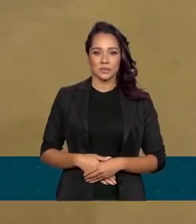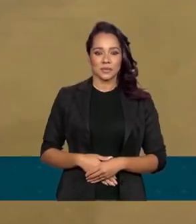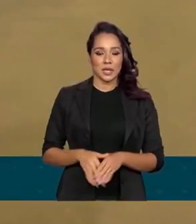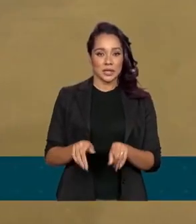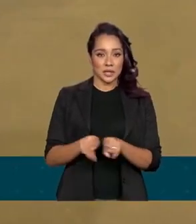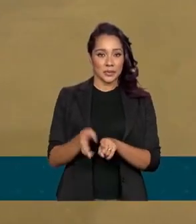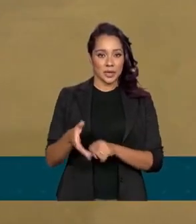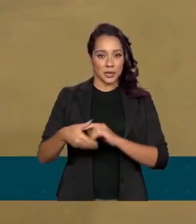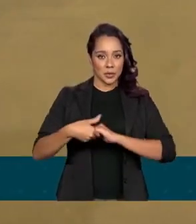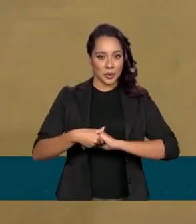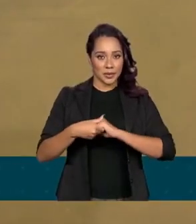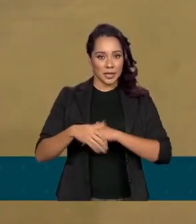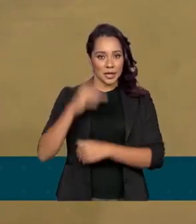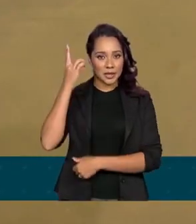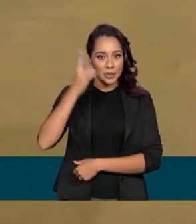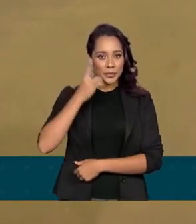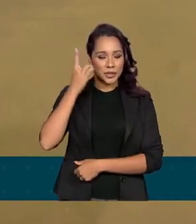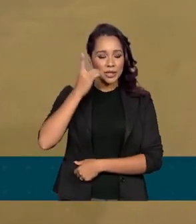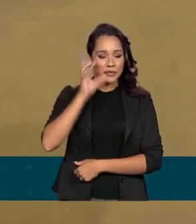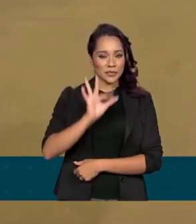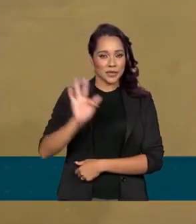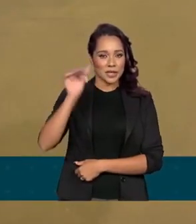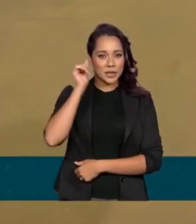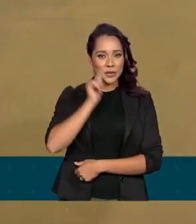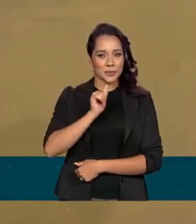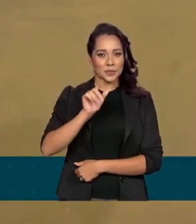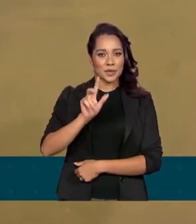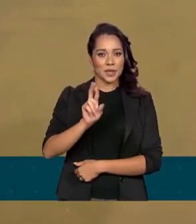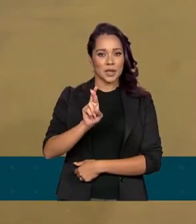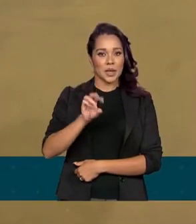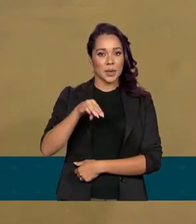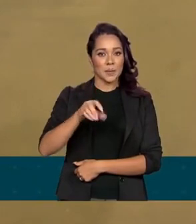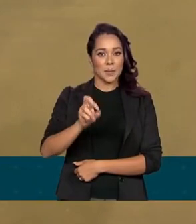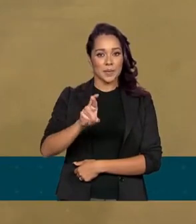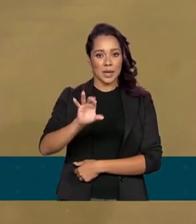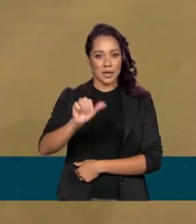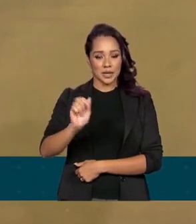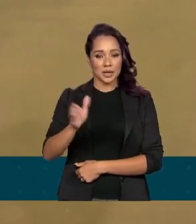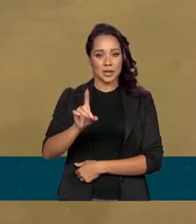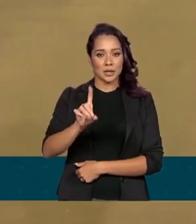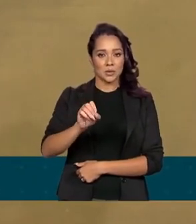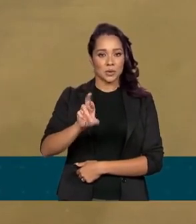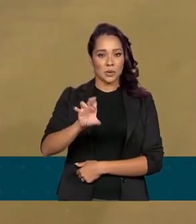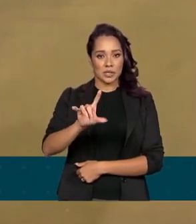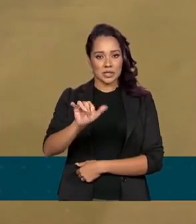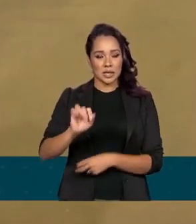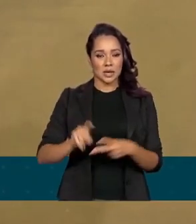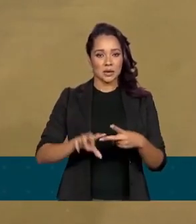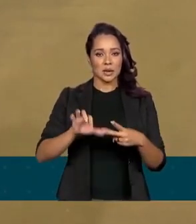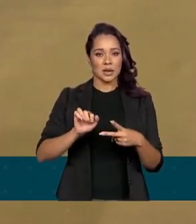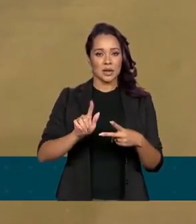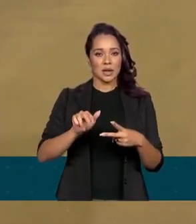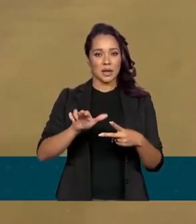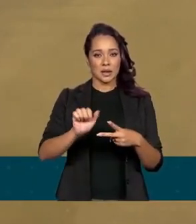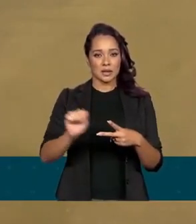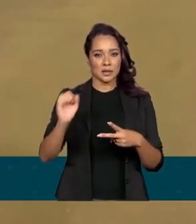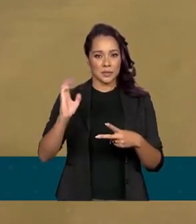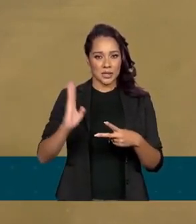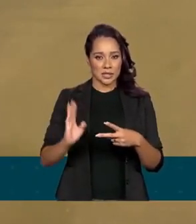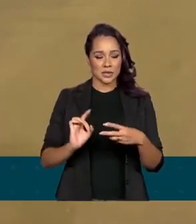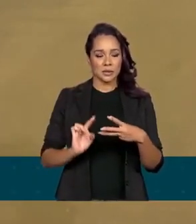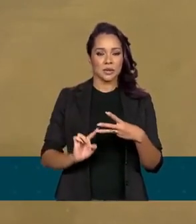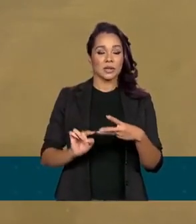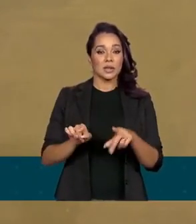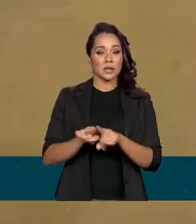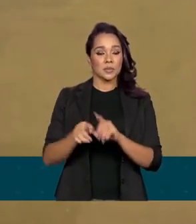Quero também cumprimentar as deputadas federais Maria do Rosário e Dandara, aqui presentes, a Linda Brasil, deputada estadual. E